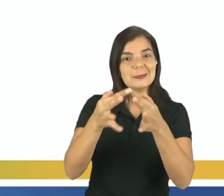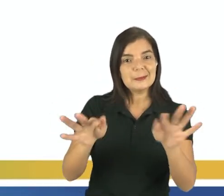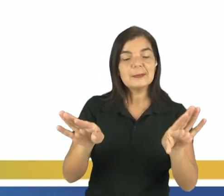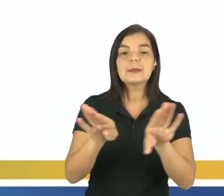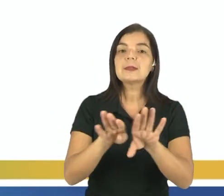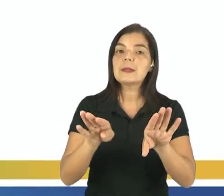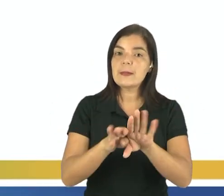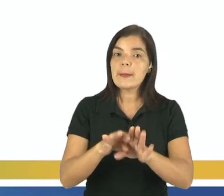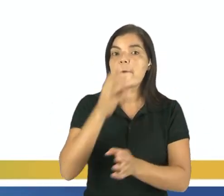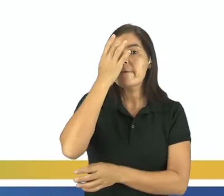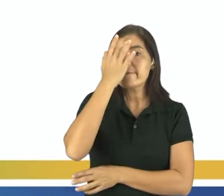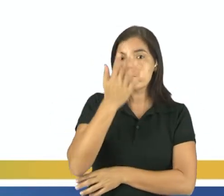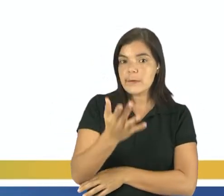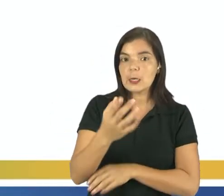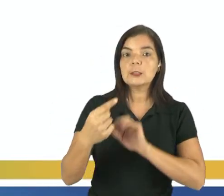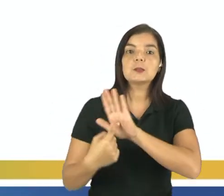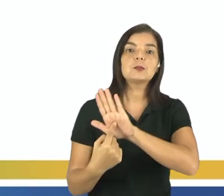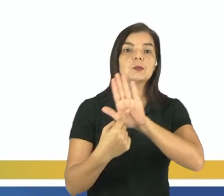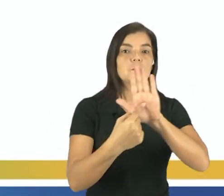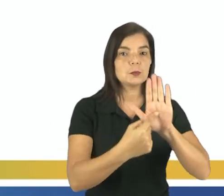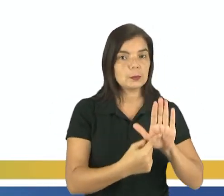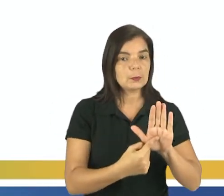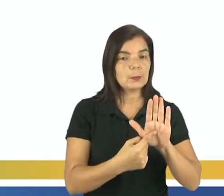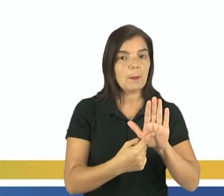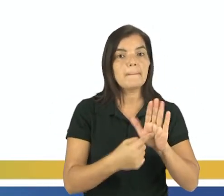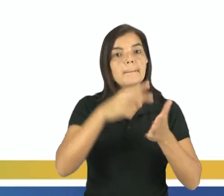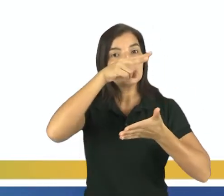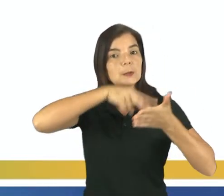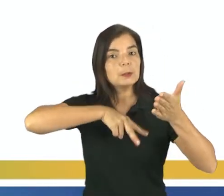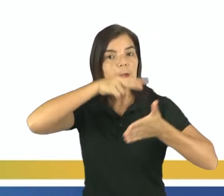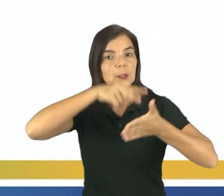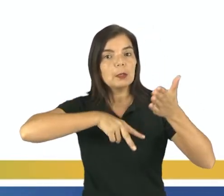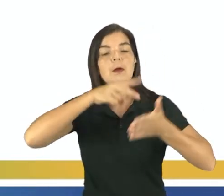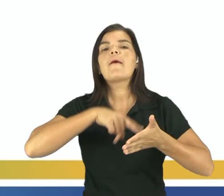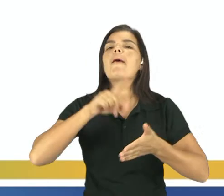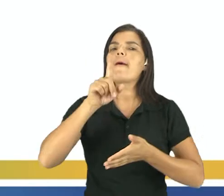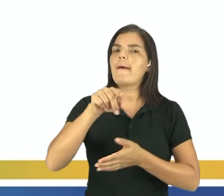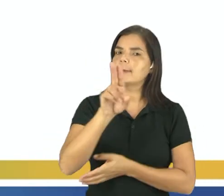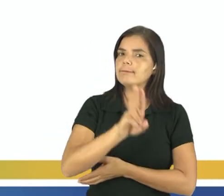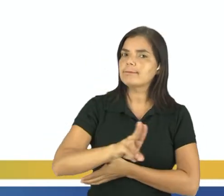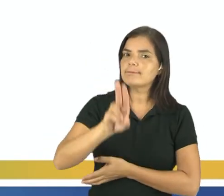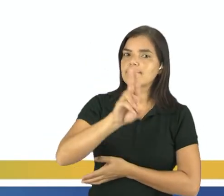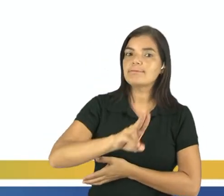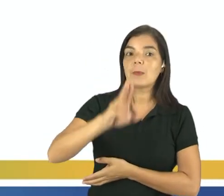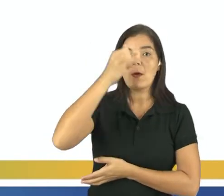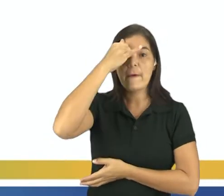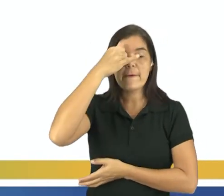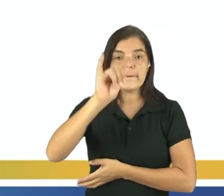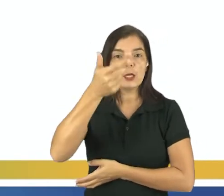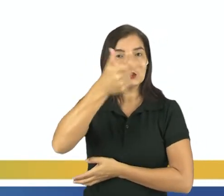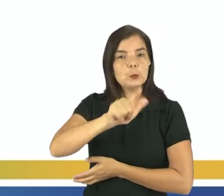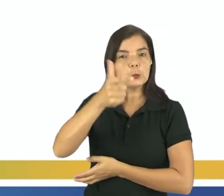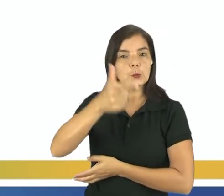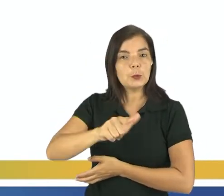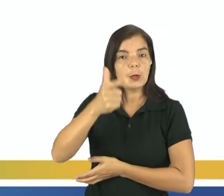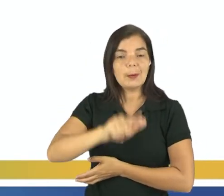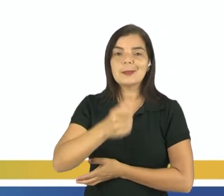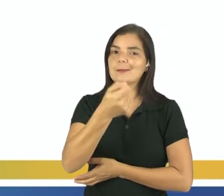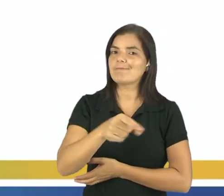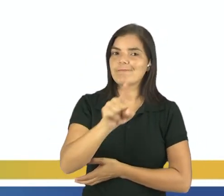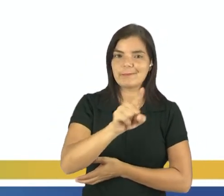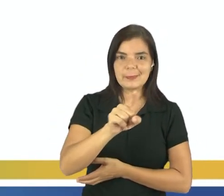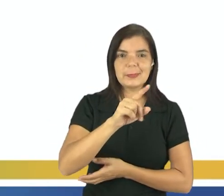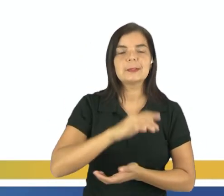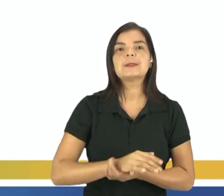entanto, que são facilmente identificáveis pelo leitor. Ela é bastante utilizada para evitar a repetição